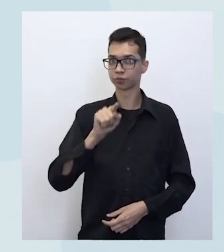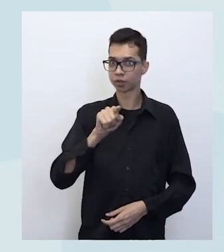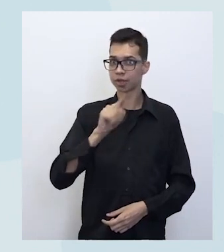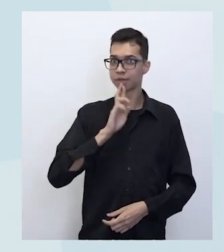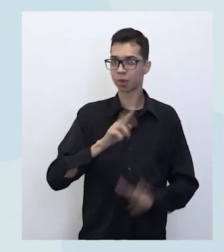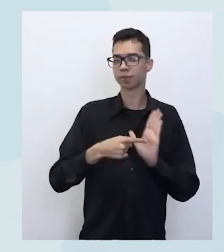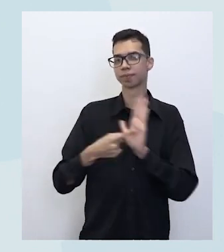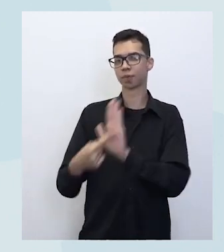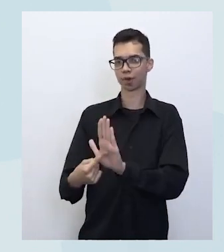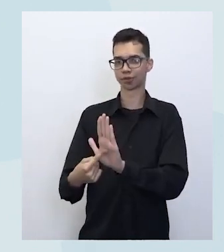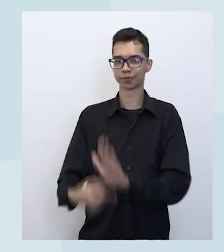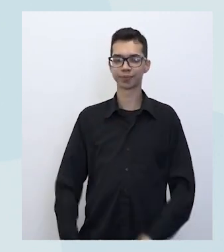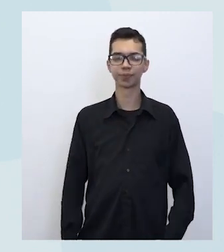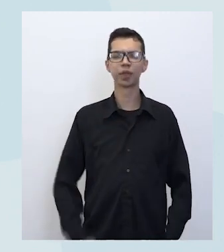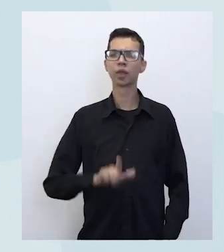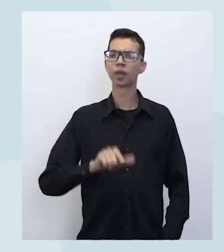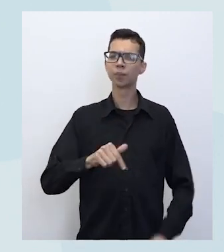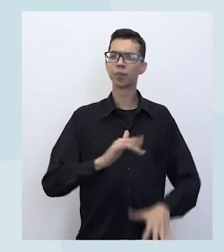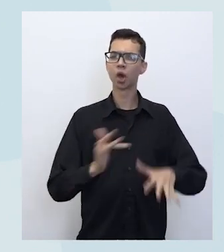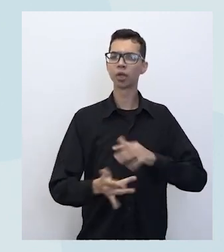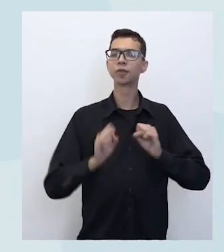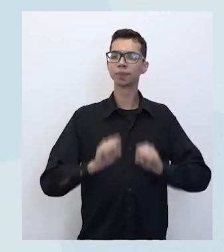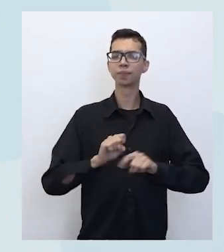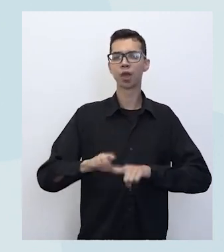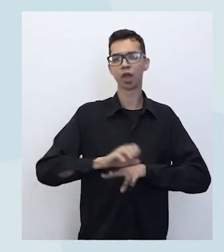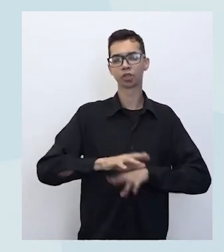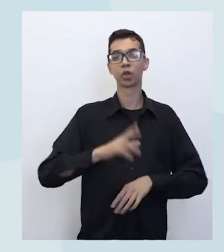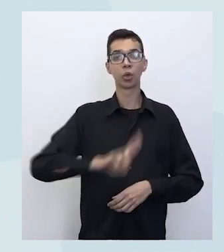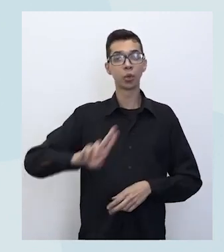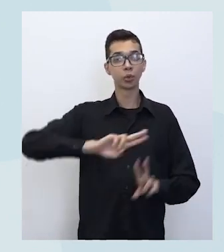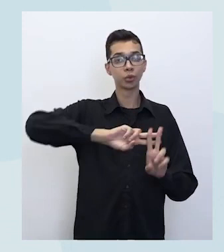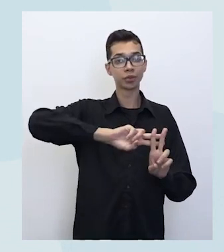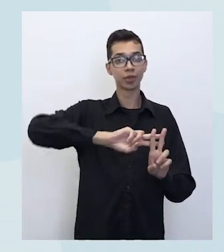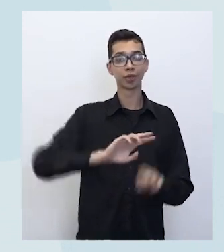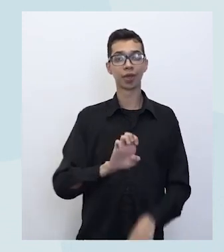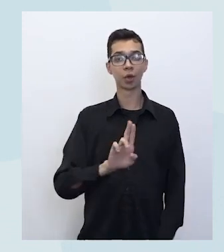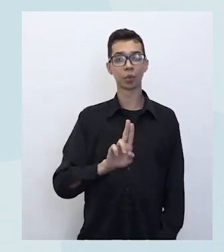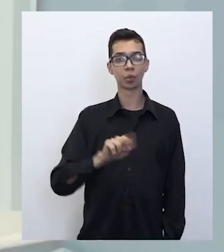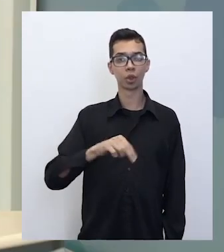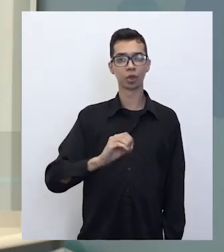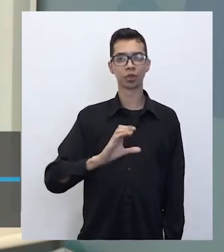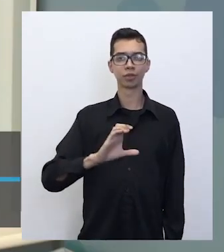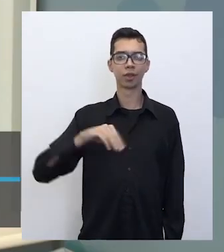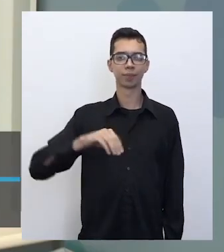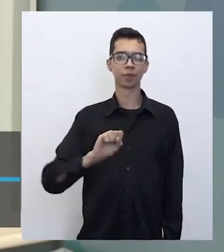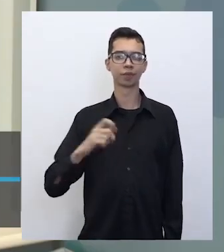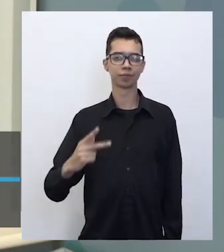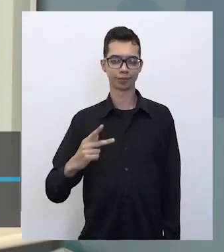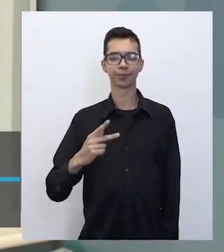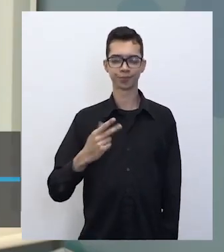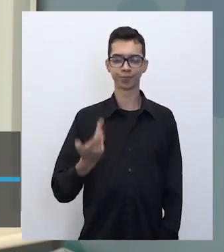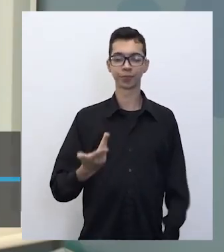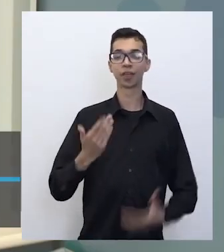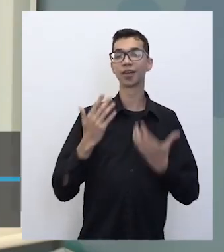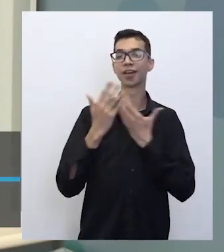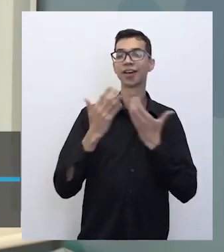redes sociais ou naquelas da sua escola. Use a hashtag #EuNoCMSP. É assim, tem a cantiga Dona Feia, você